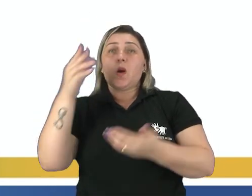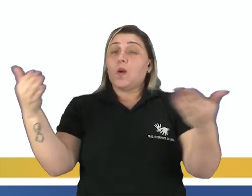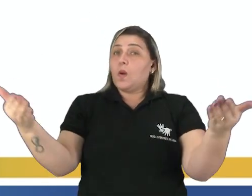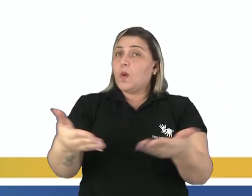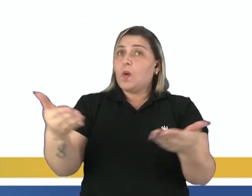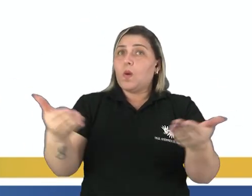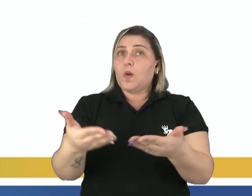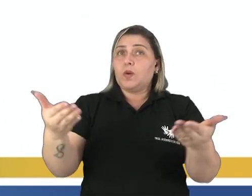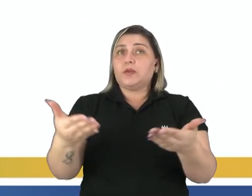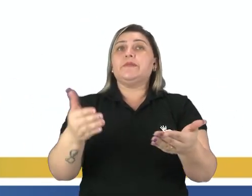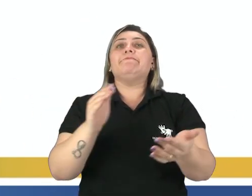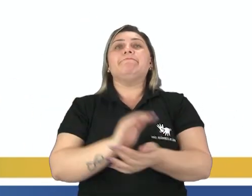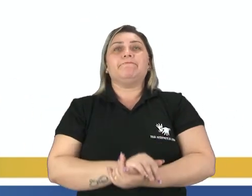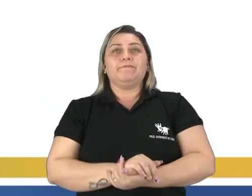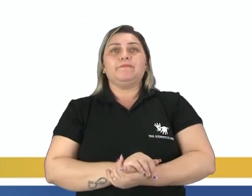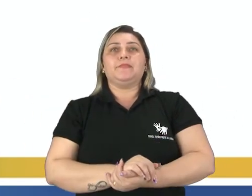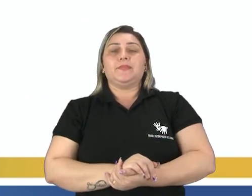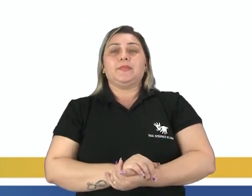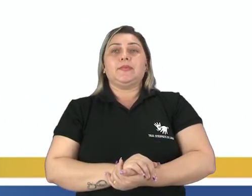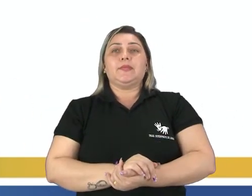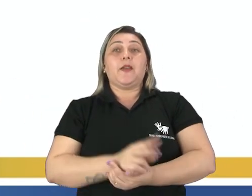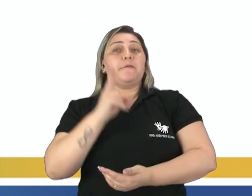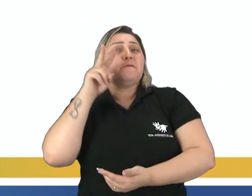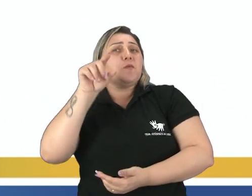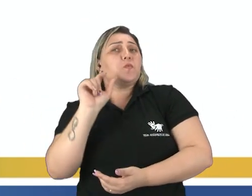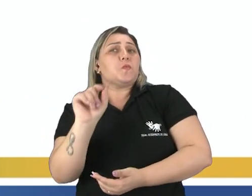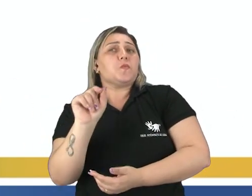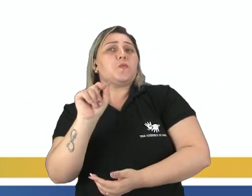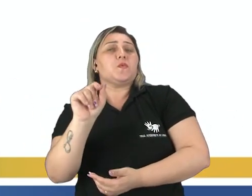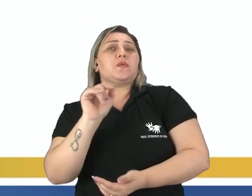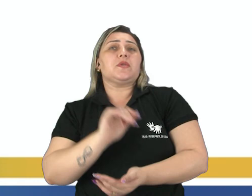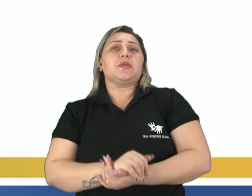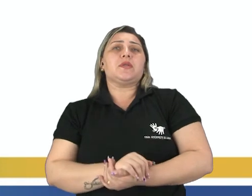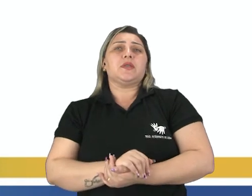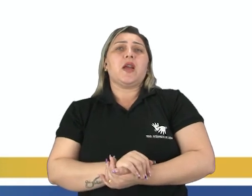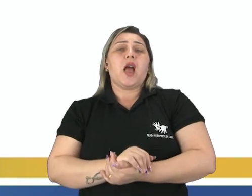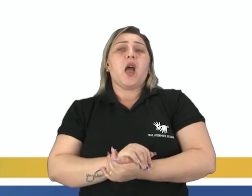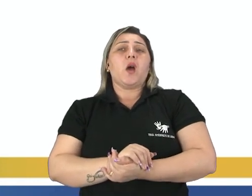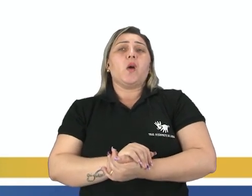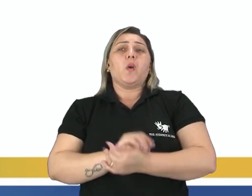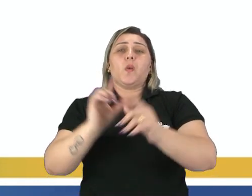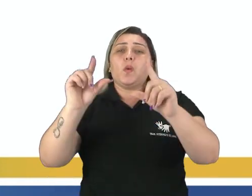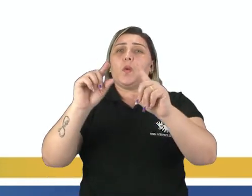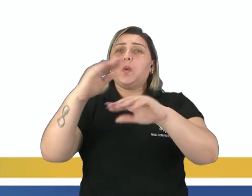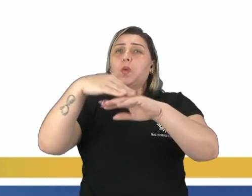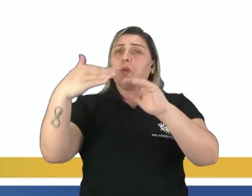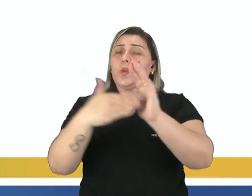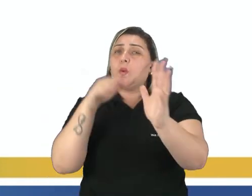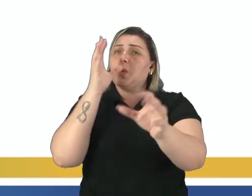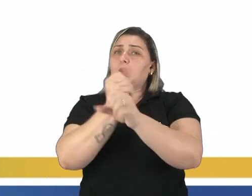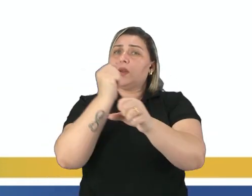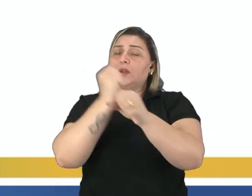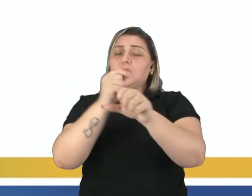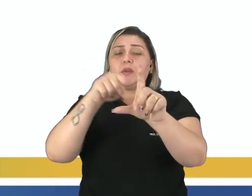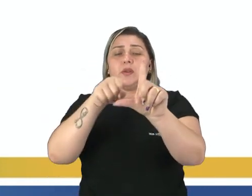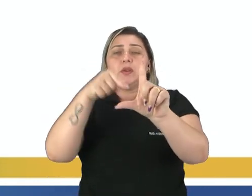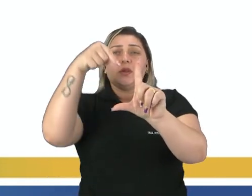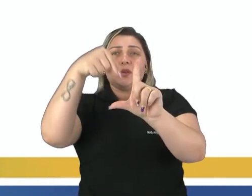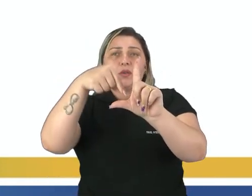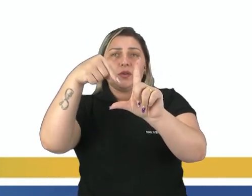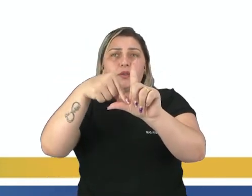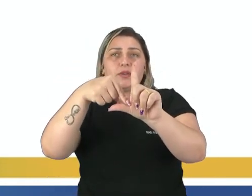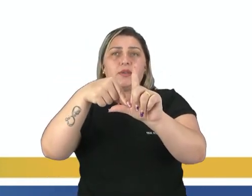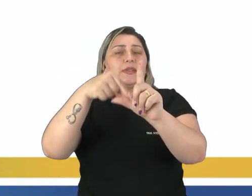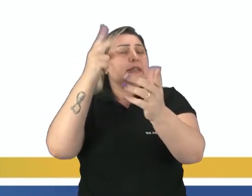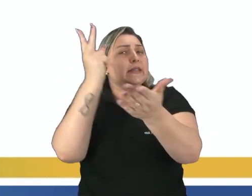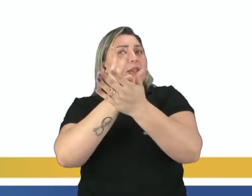na nossa aula de hoje, nós vimos em que todo triângulo, a soma das medidas dos seus